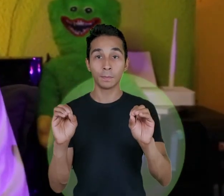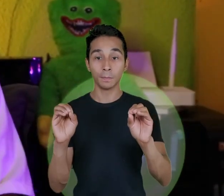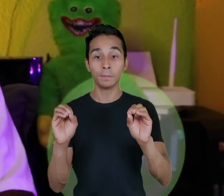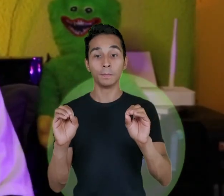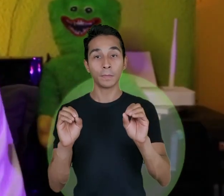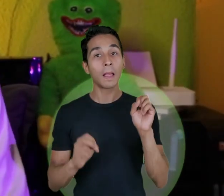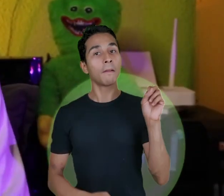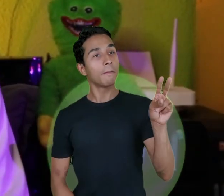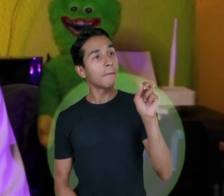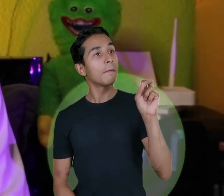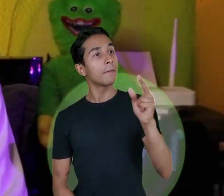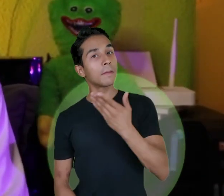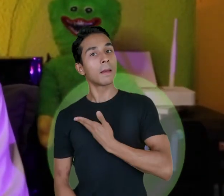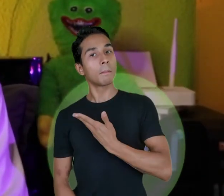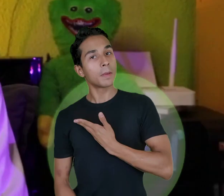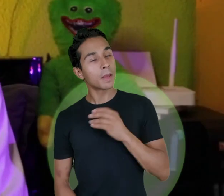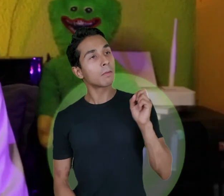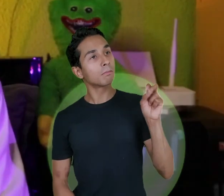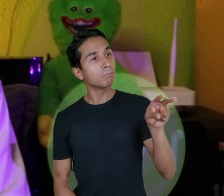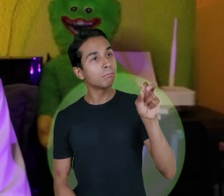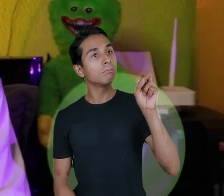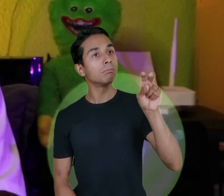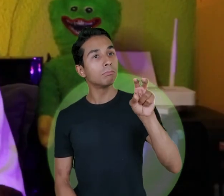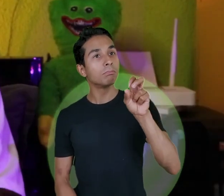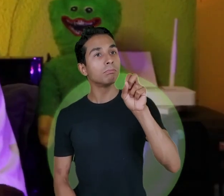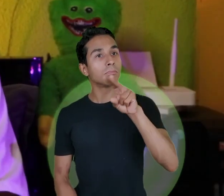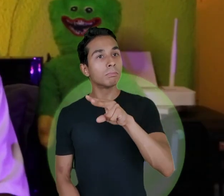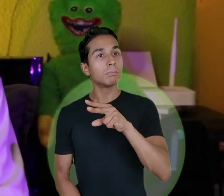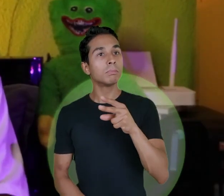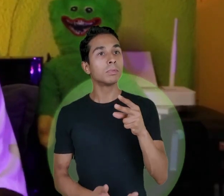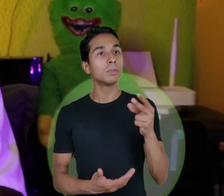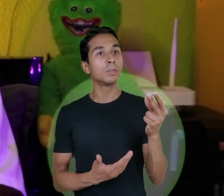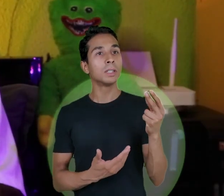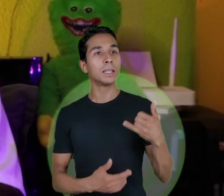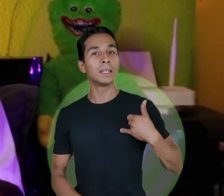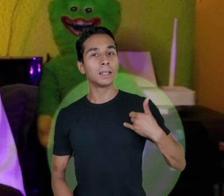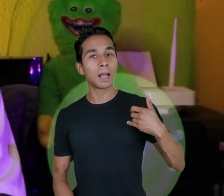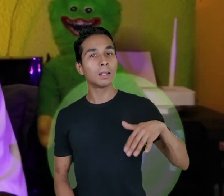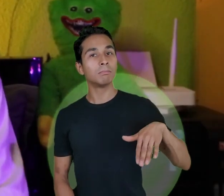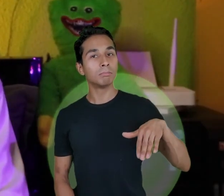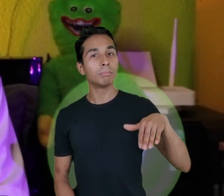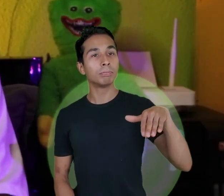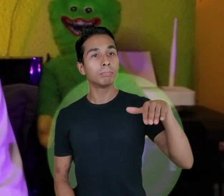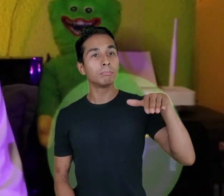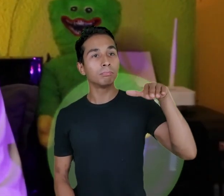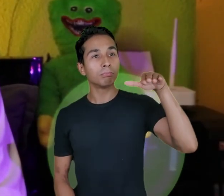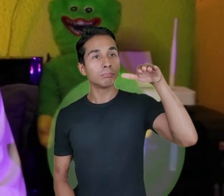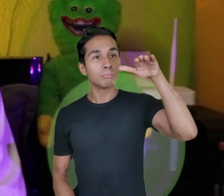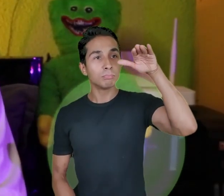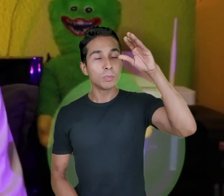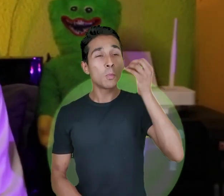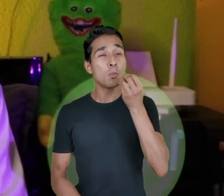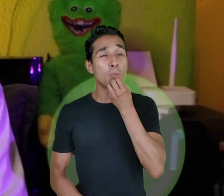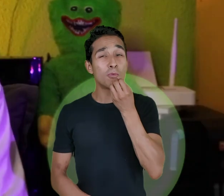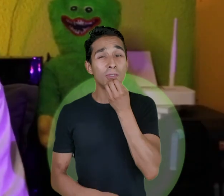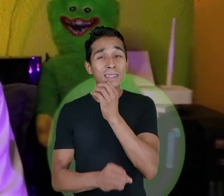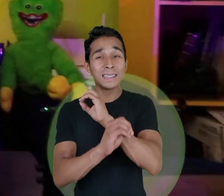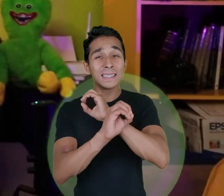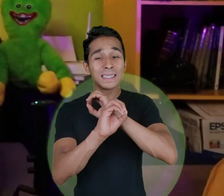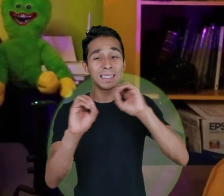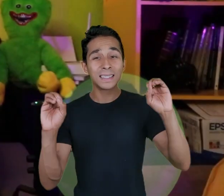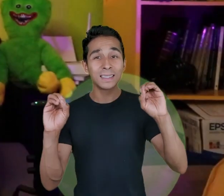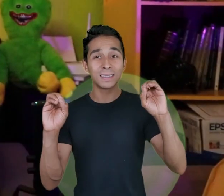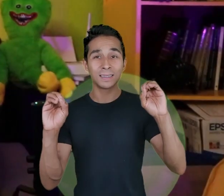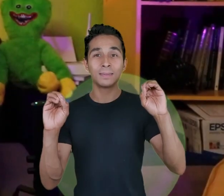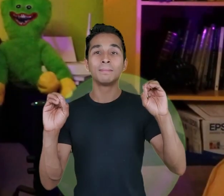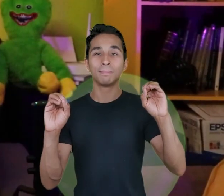semelhantes a mim, outros amigos, assim, sabe? Tipo, perdendo a sua juventude, ou tipo, tendo uma juventude vazia de oportunidades.